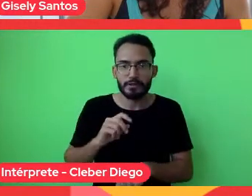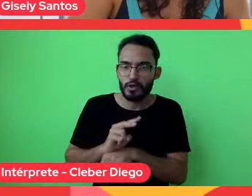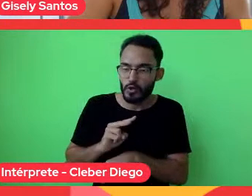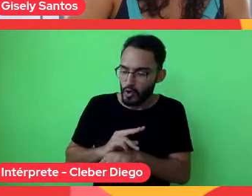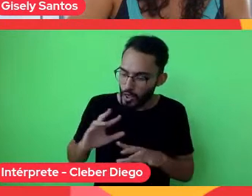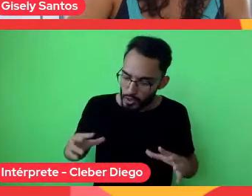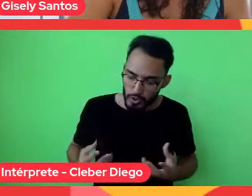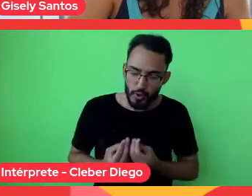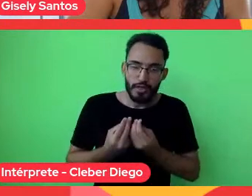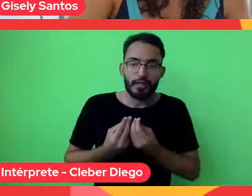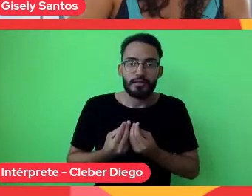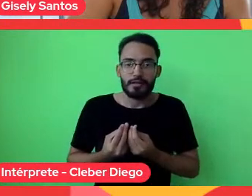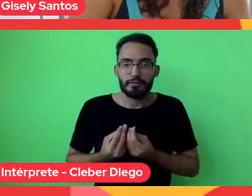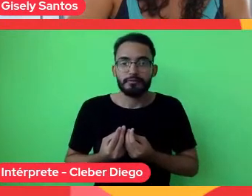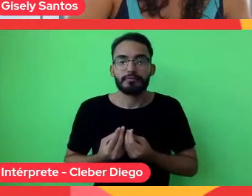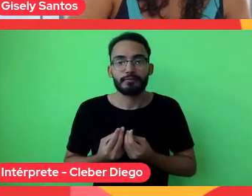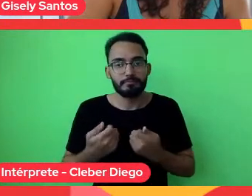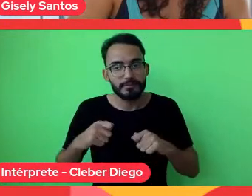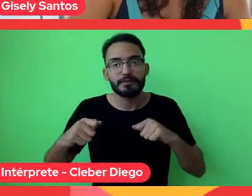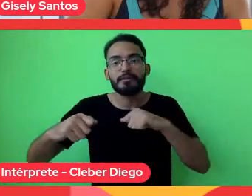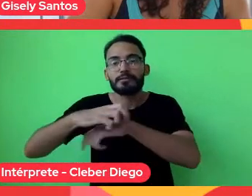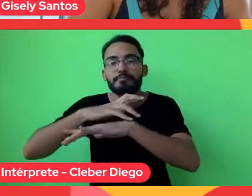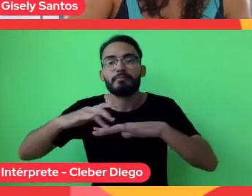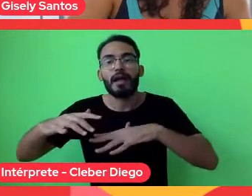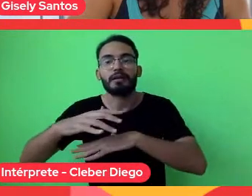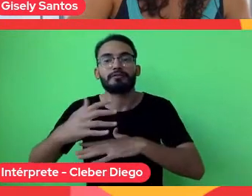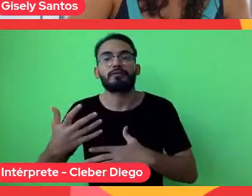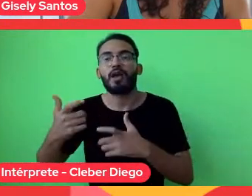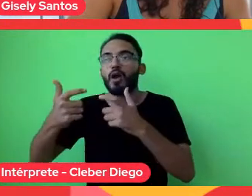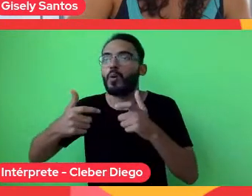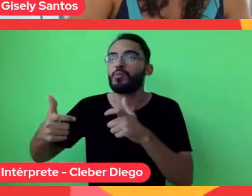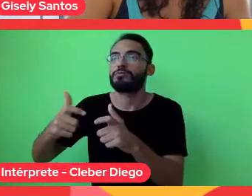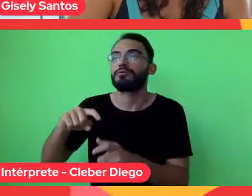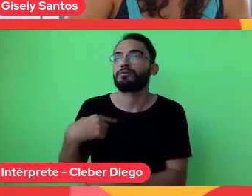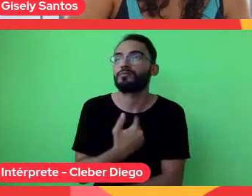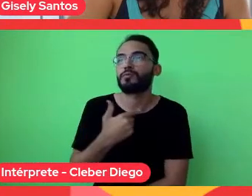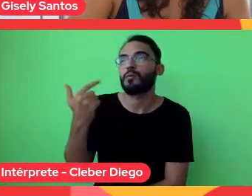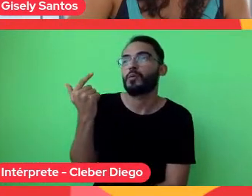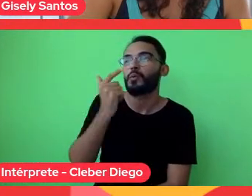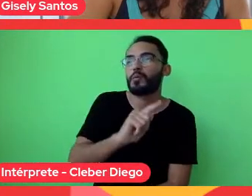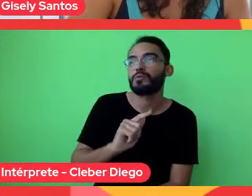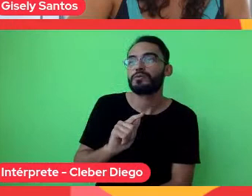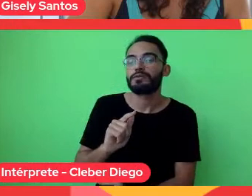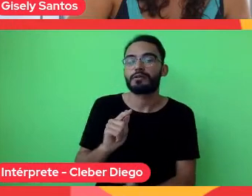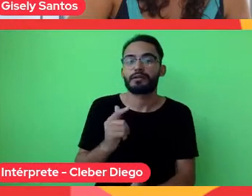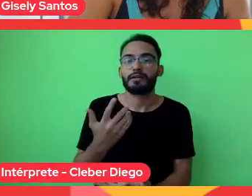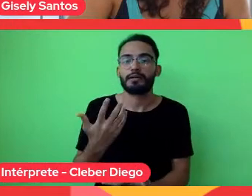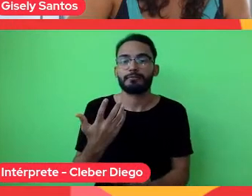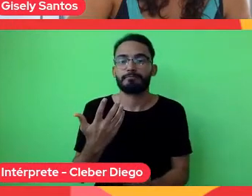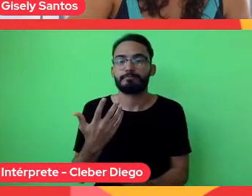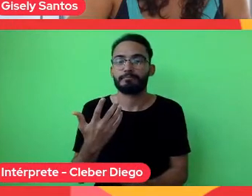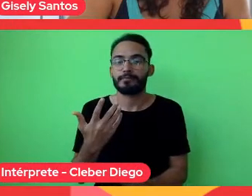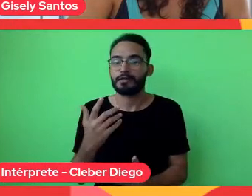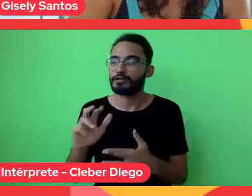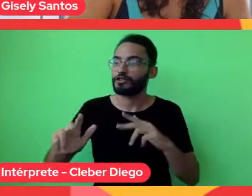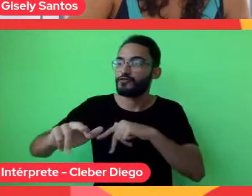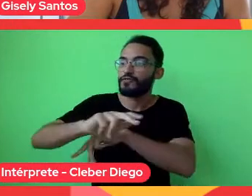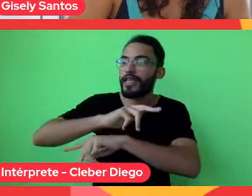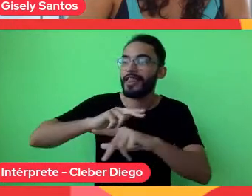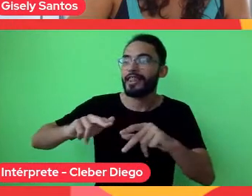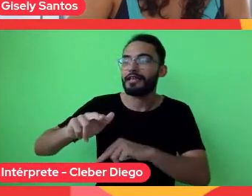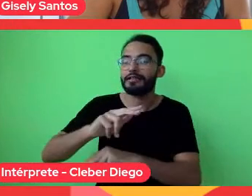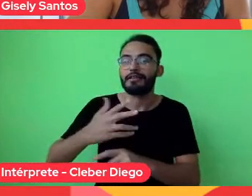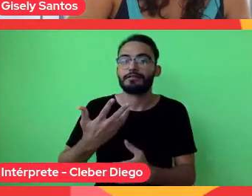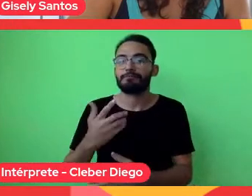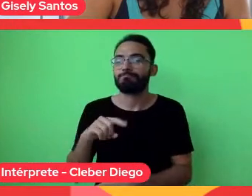totalidade, né? E permitir esses espaços onde a gente possa está exercitando as nossas diferentes versões,